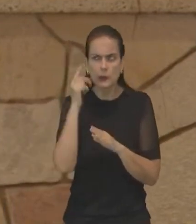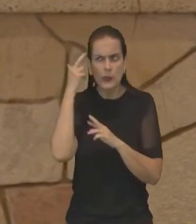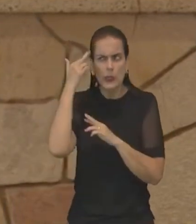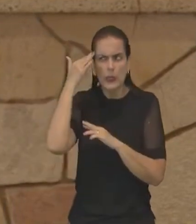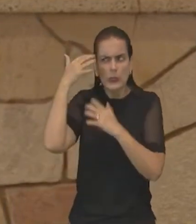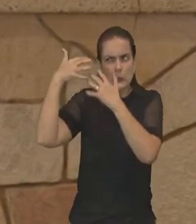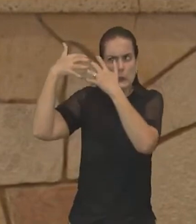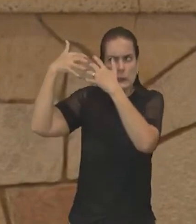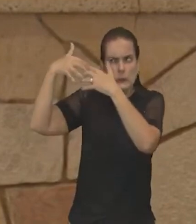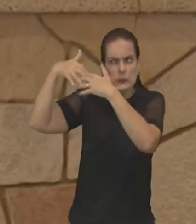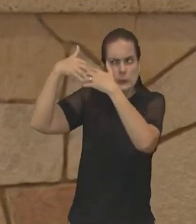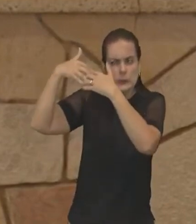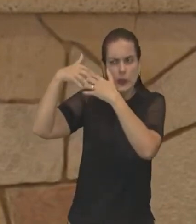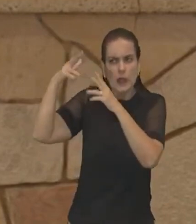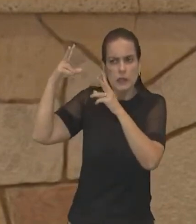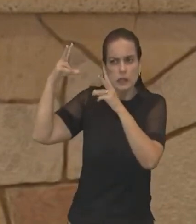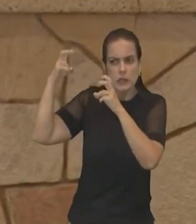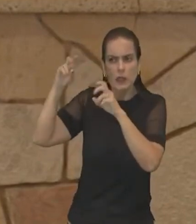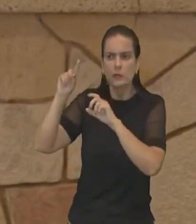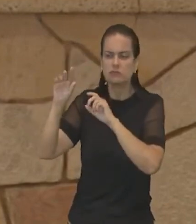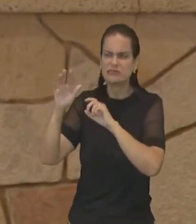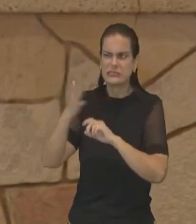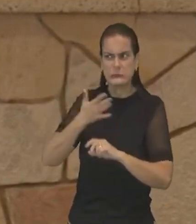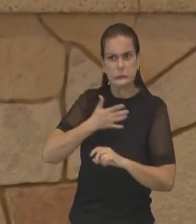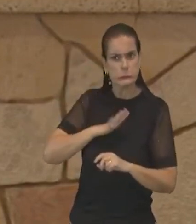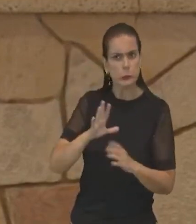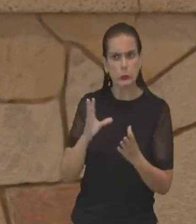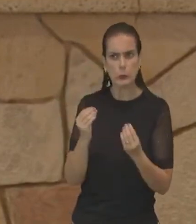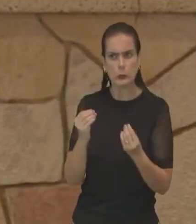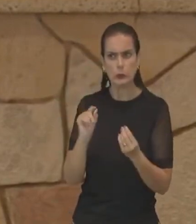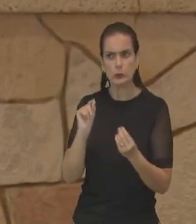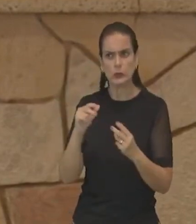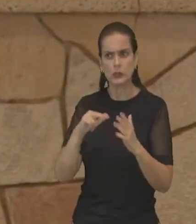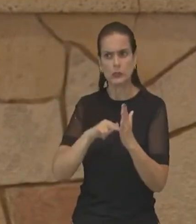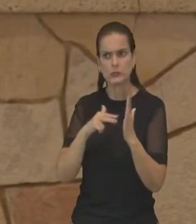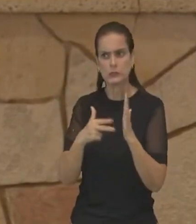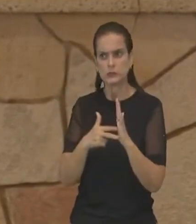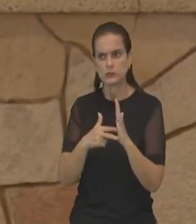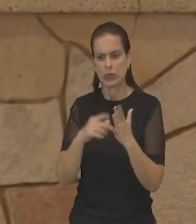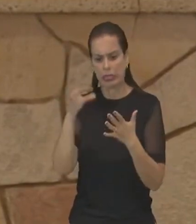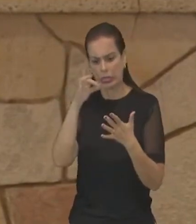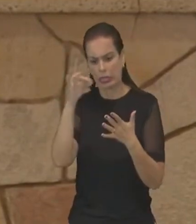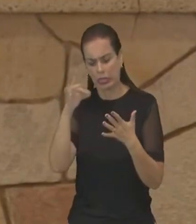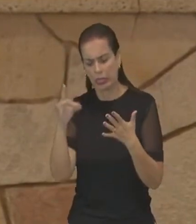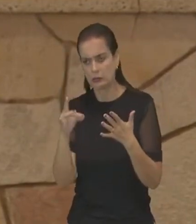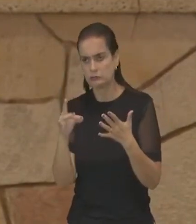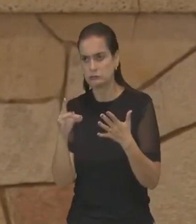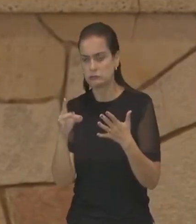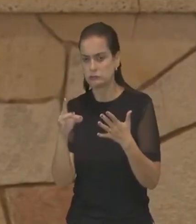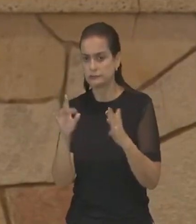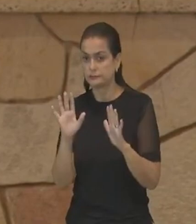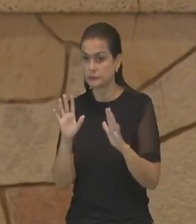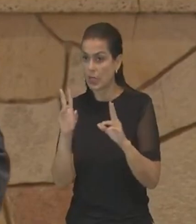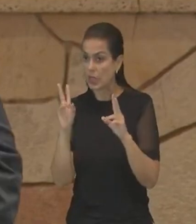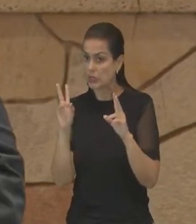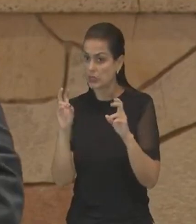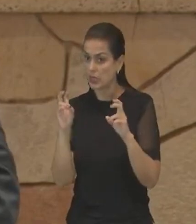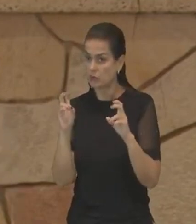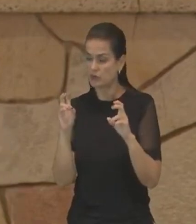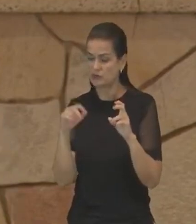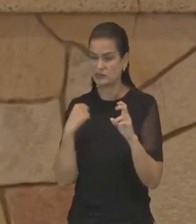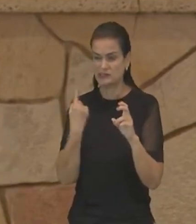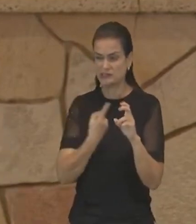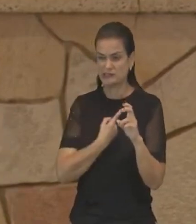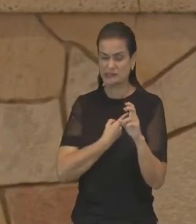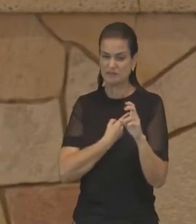questão desse tema que a gente geralmente não gosta muito. Pronto, lá vem santidade. Não é um tema que geralmente não dá